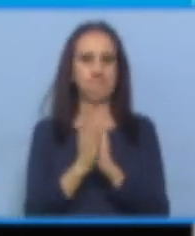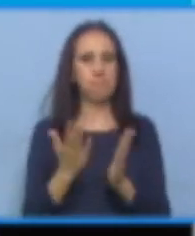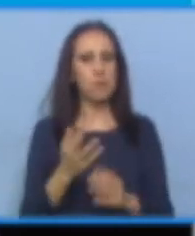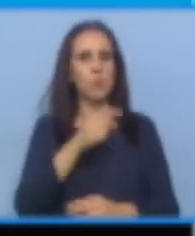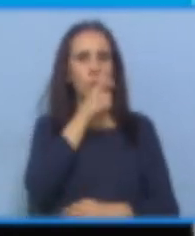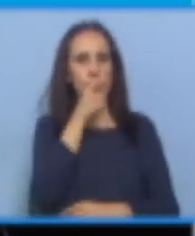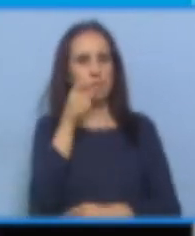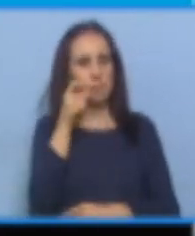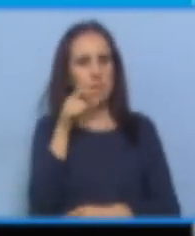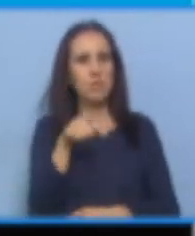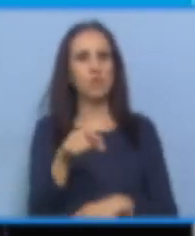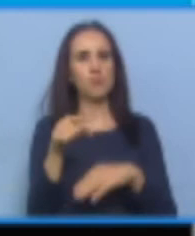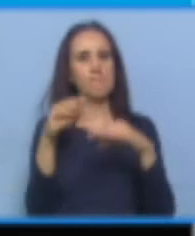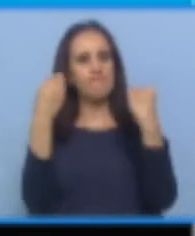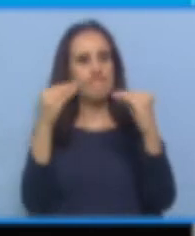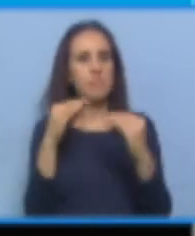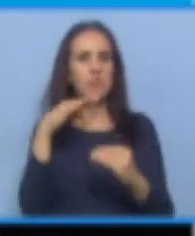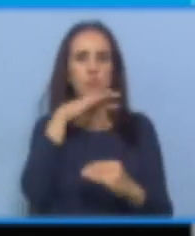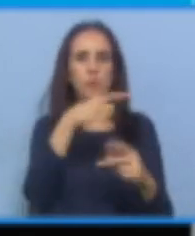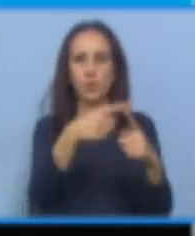comprometida na evangelizadora de outras famílias.